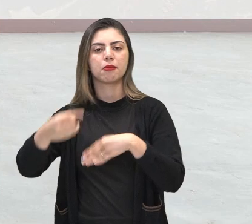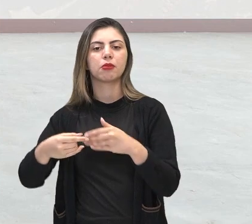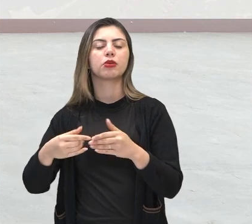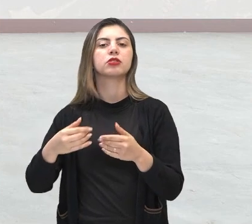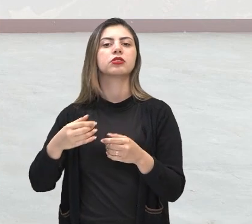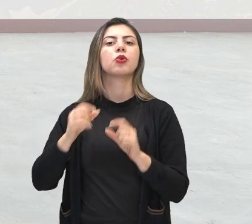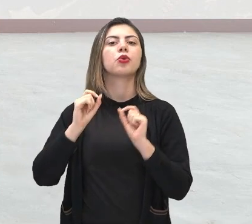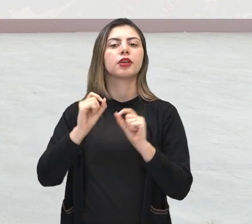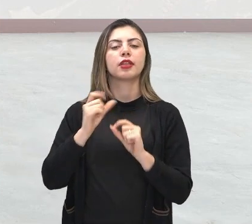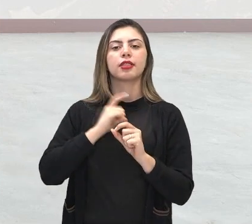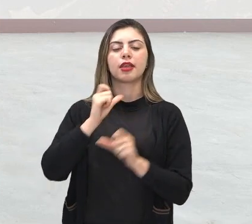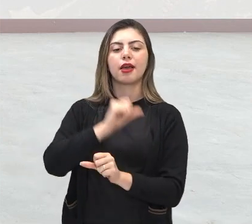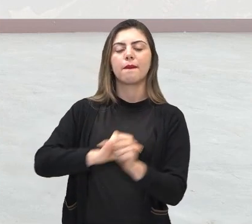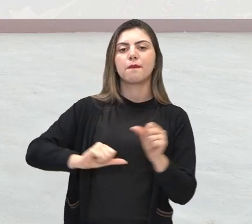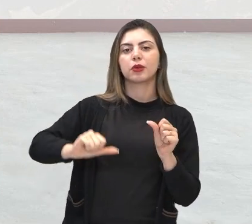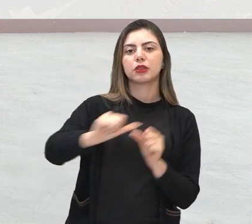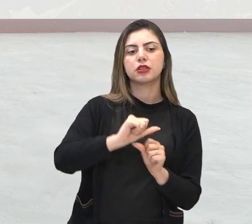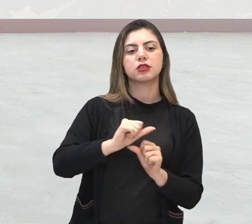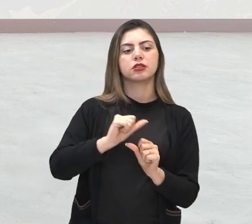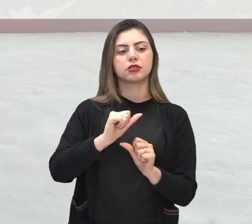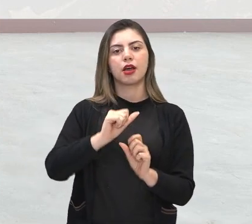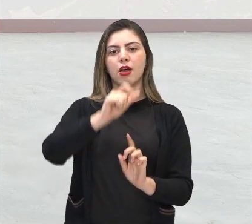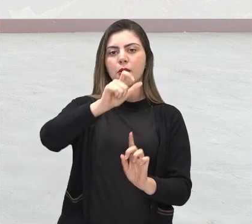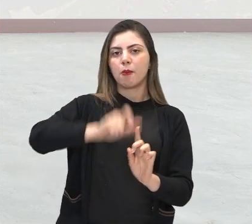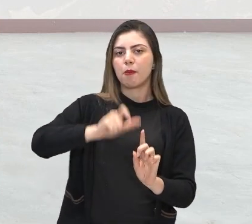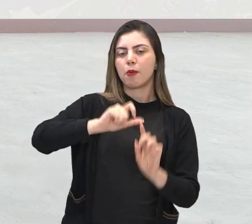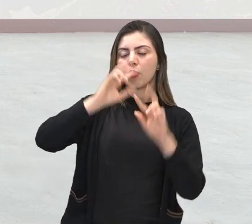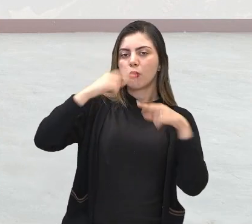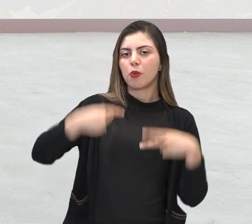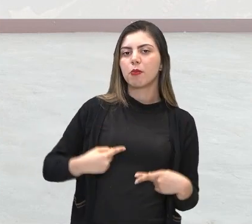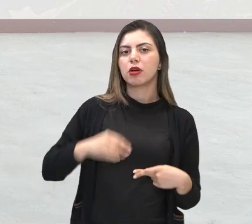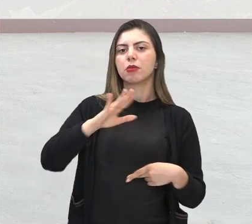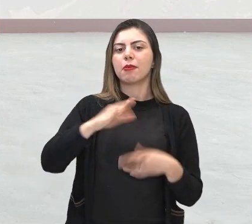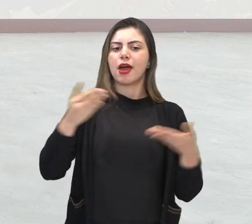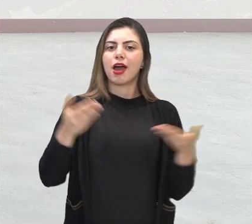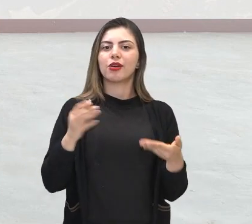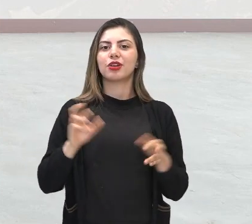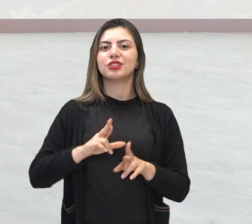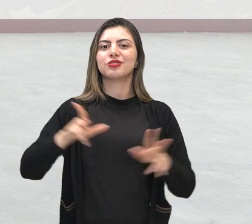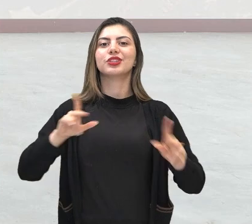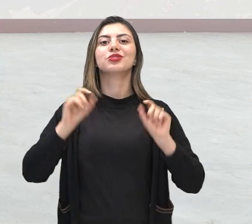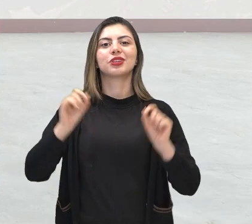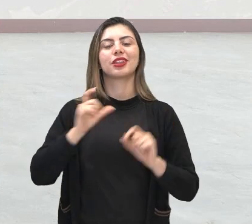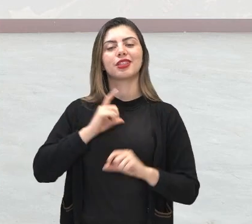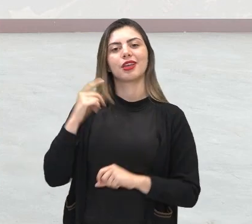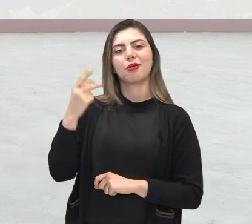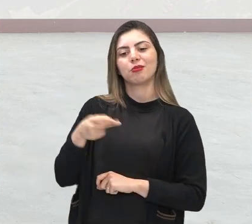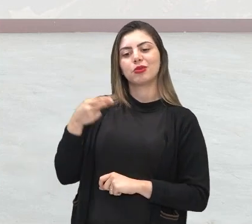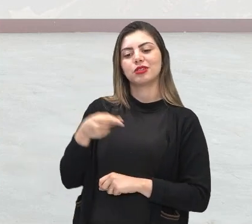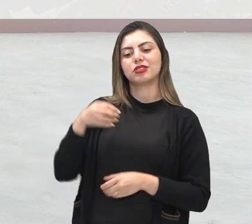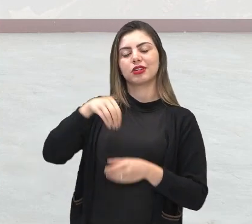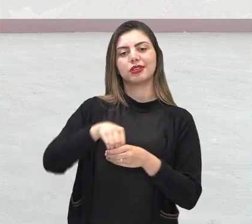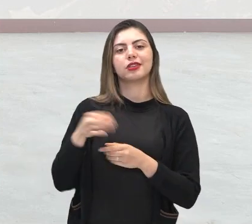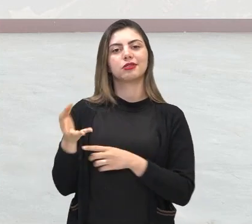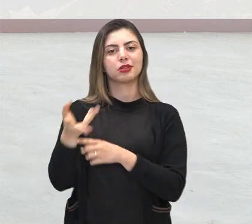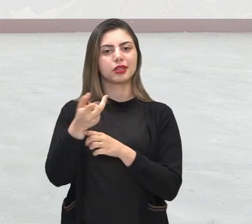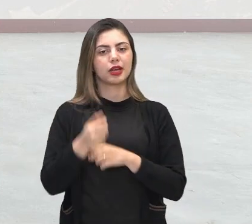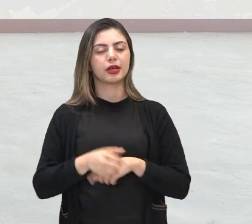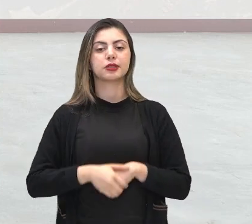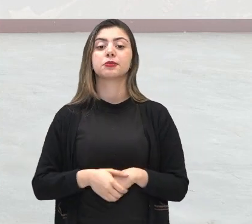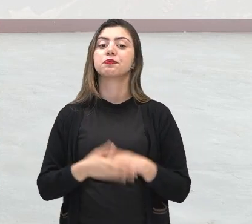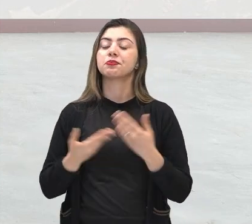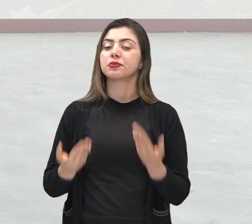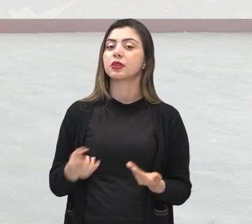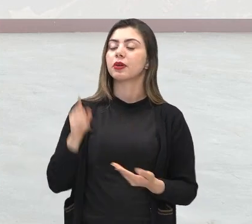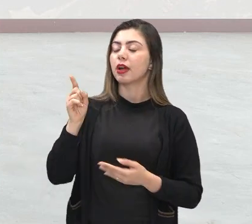questões políticas né dentro da da manifestação artística e nesse momento o romantismo ele